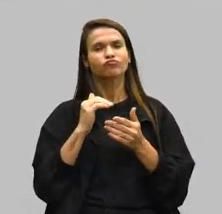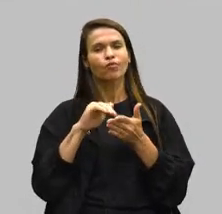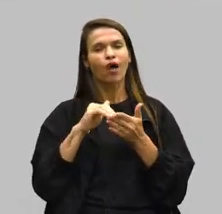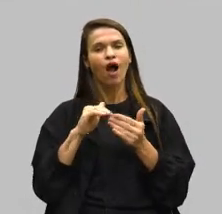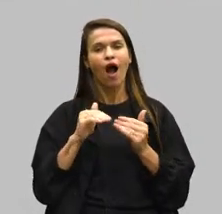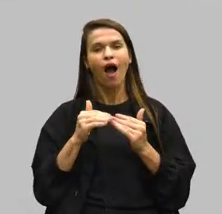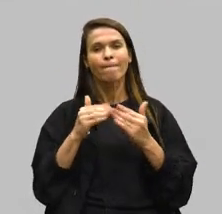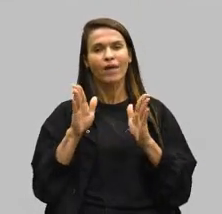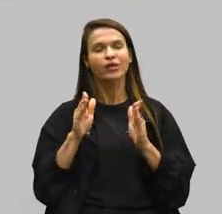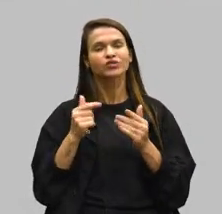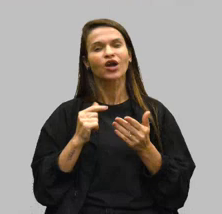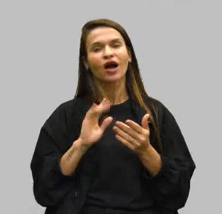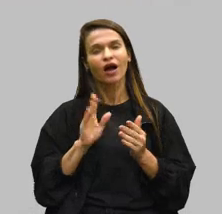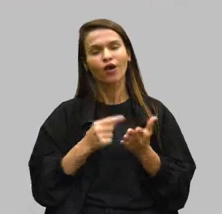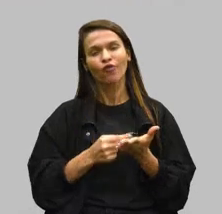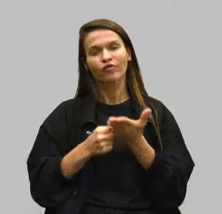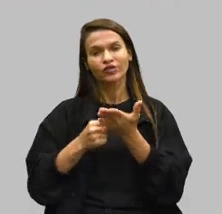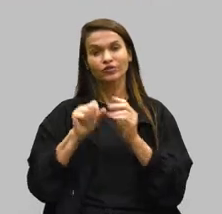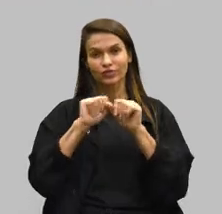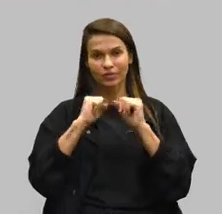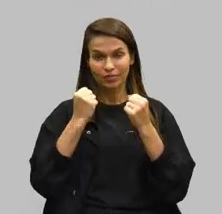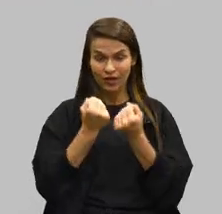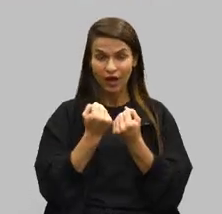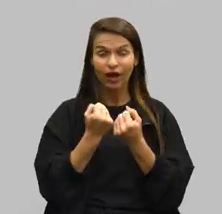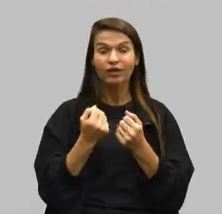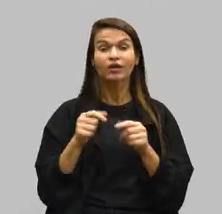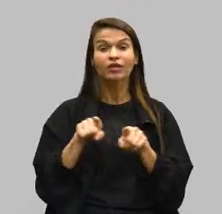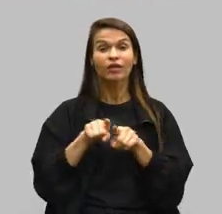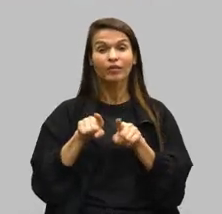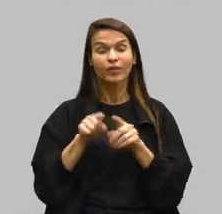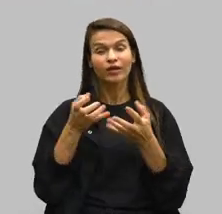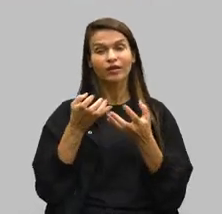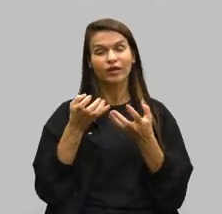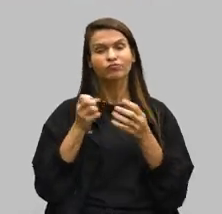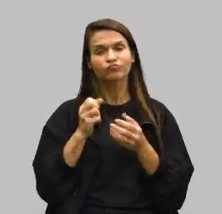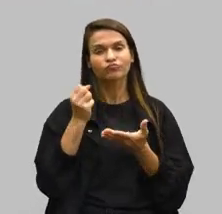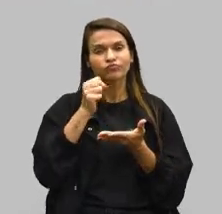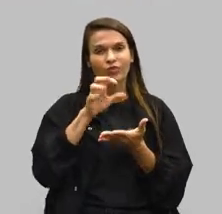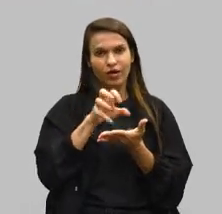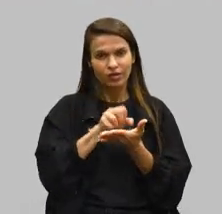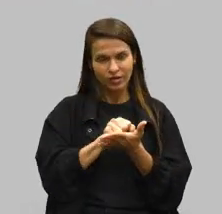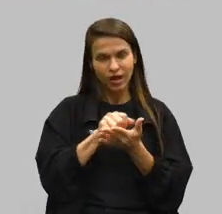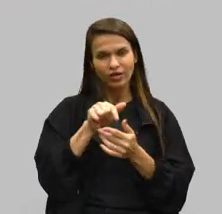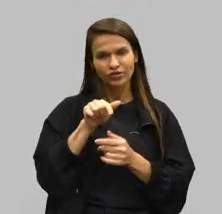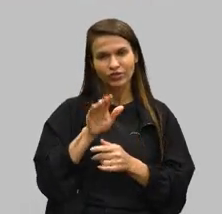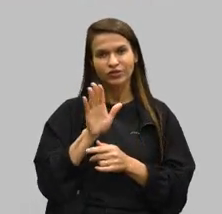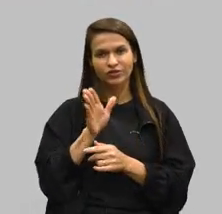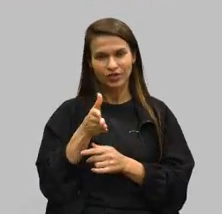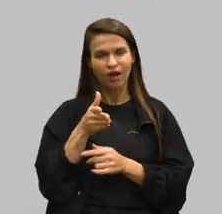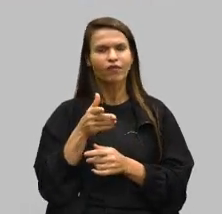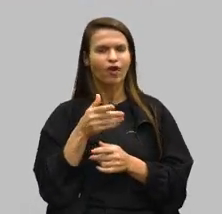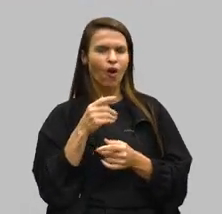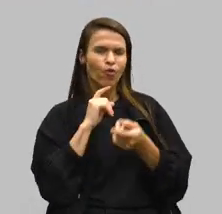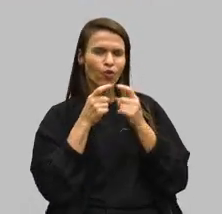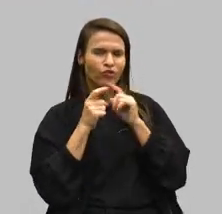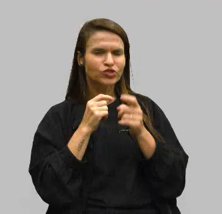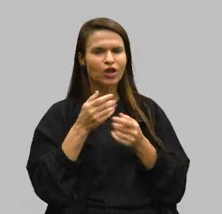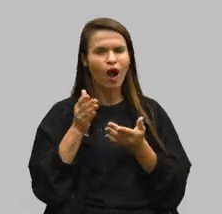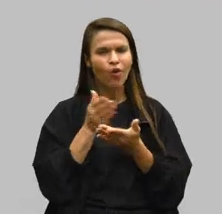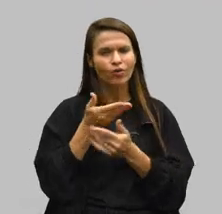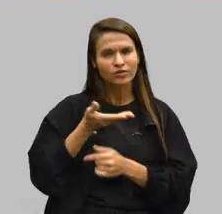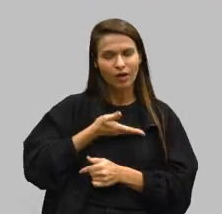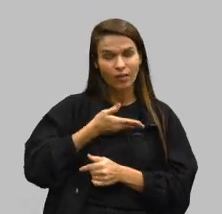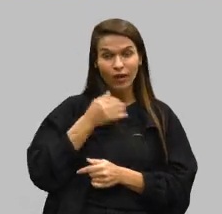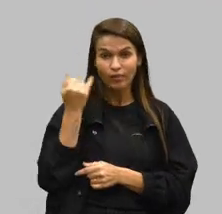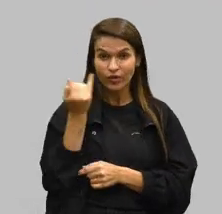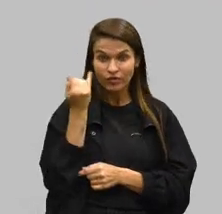do seminário muito obrigada Ah também gostaria apenas de de deixar registrado aqui como foi alguma indagação de alguns colegas é importante